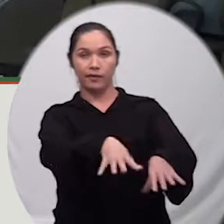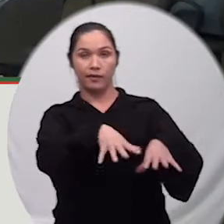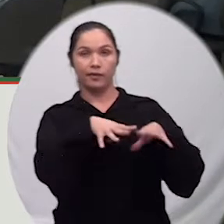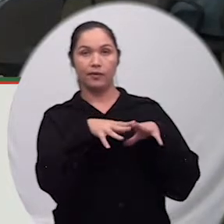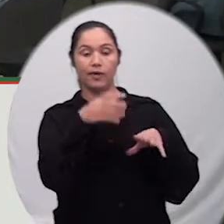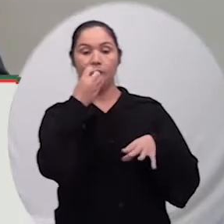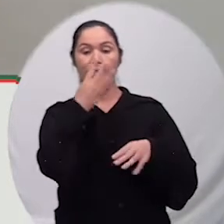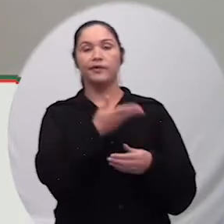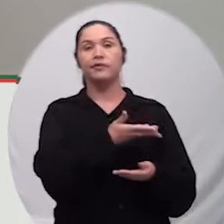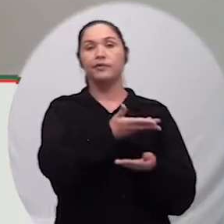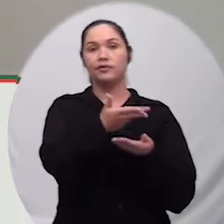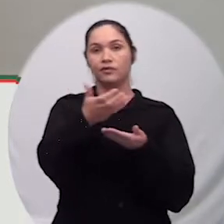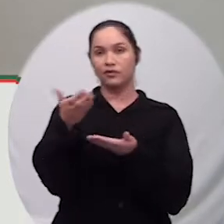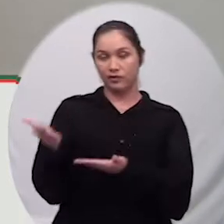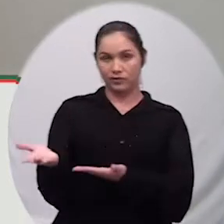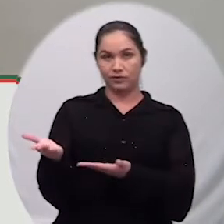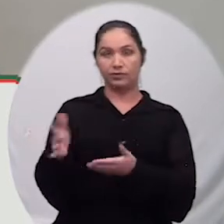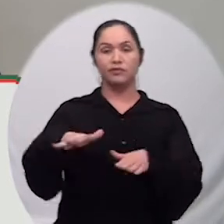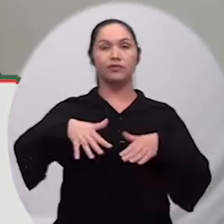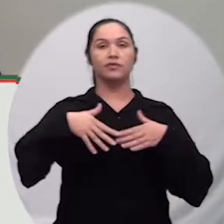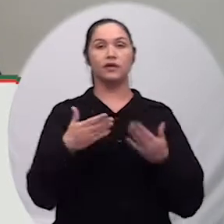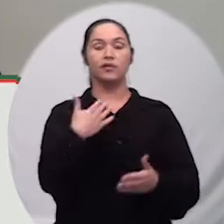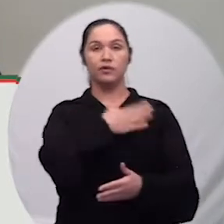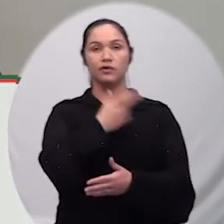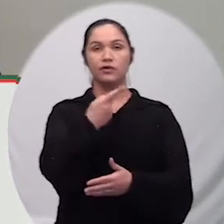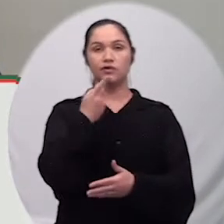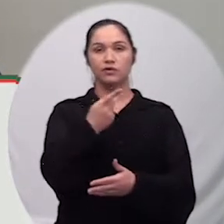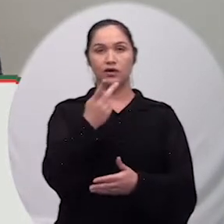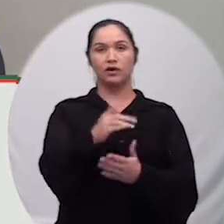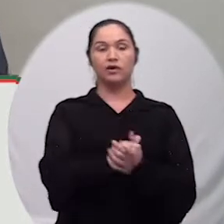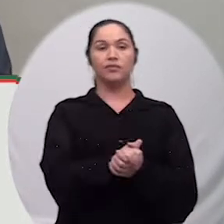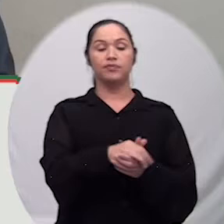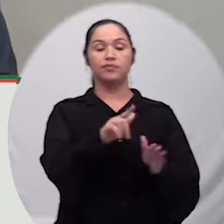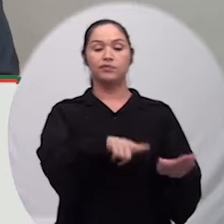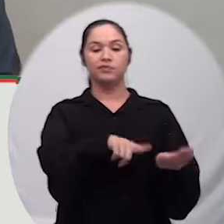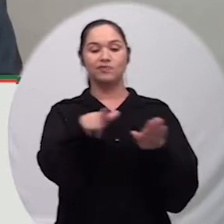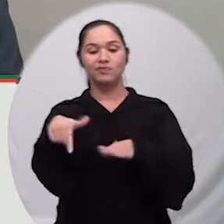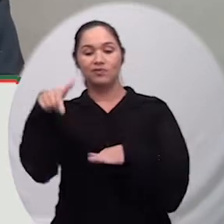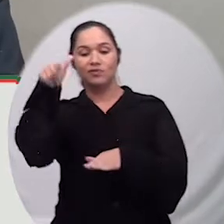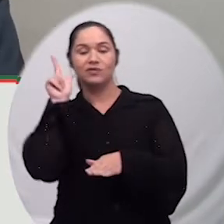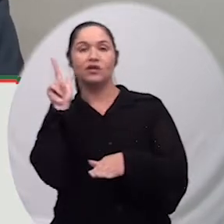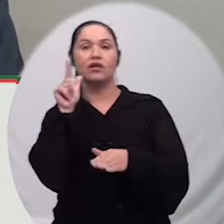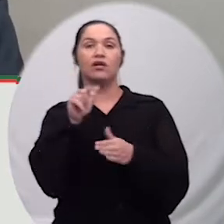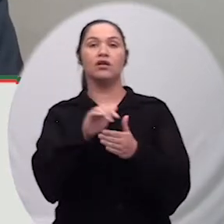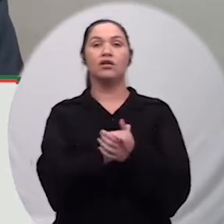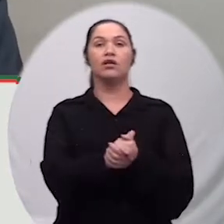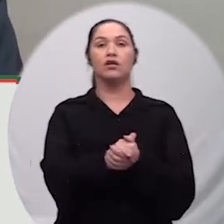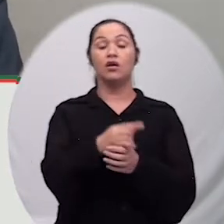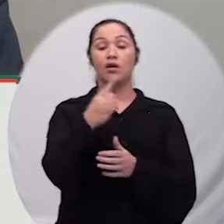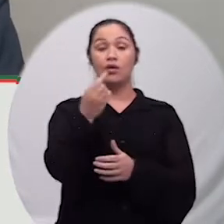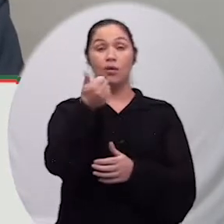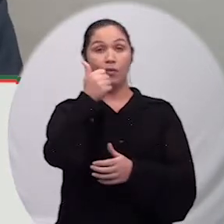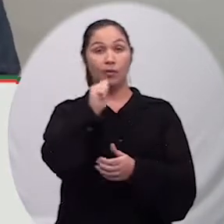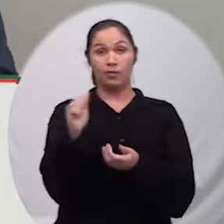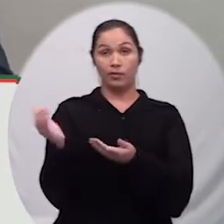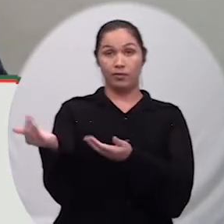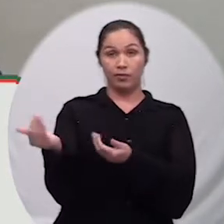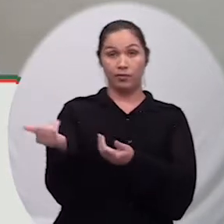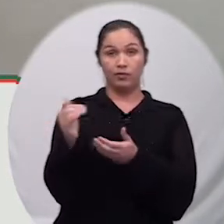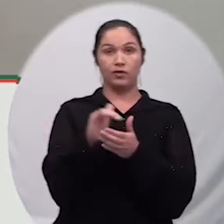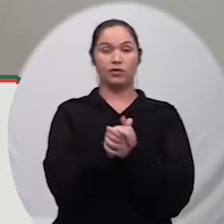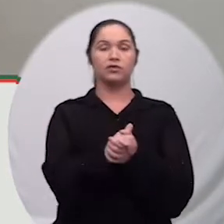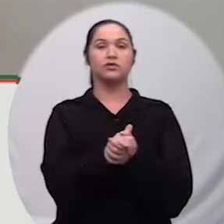aqui de uma situação que aconteceu semana passada. Uma moça daqui de Criciúma sofreu